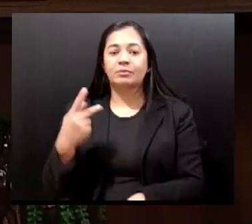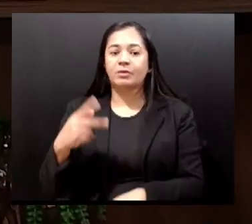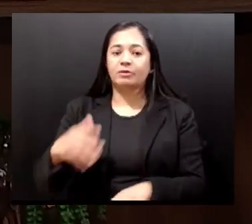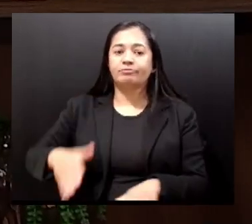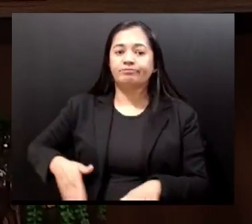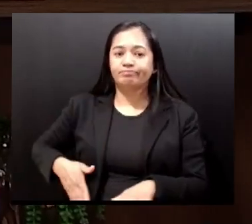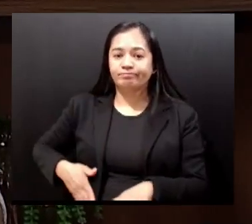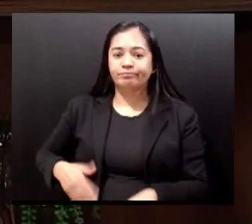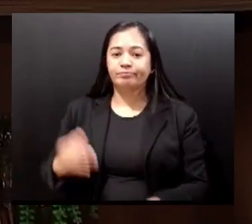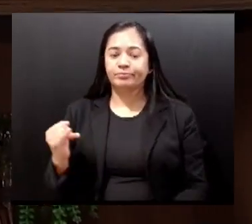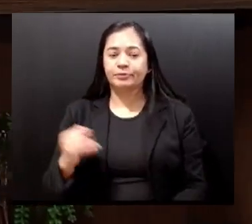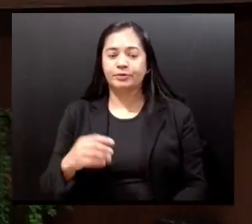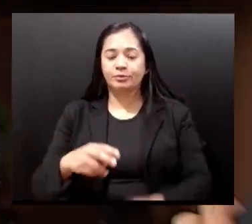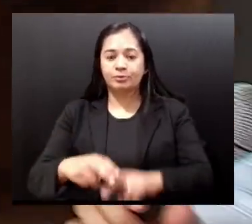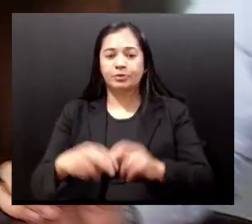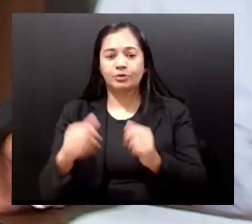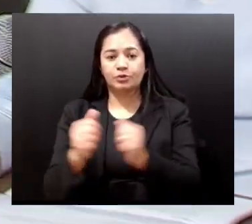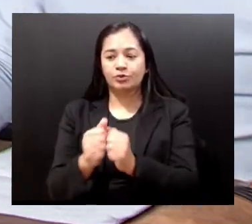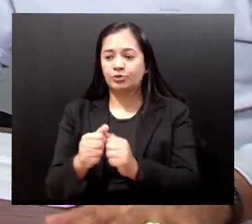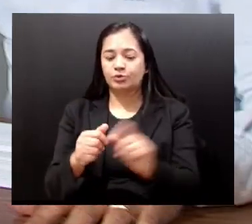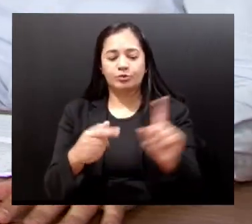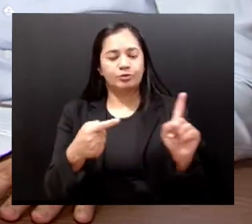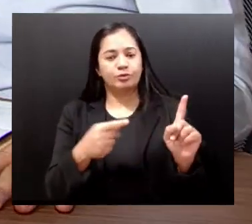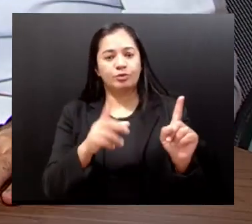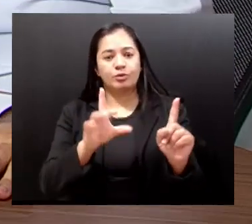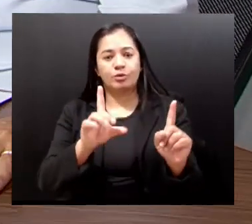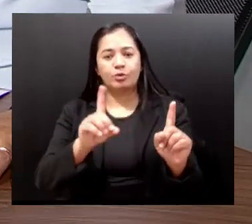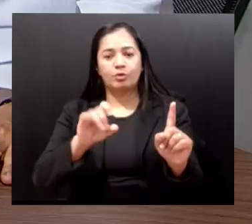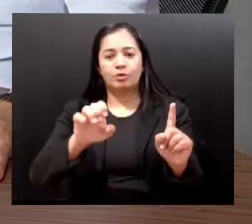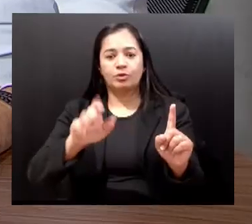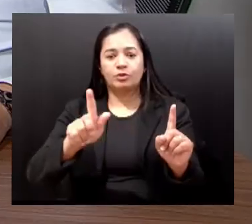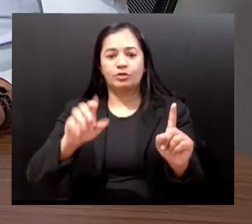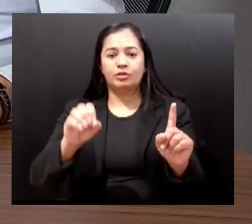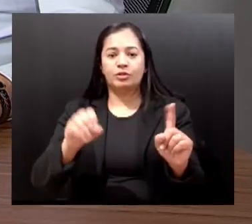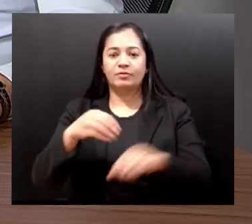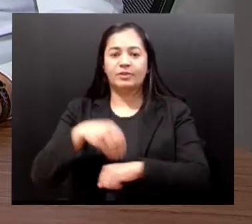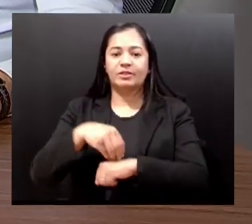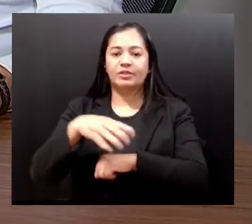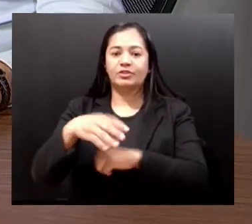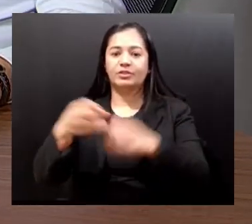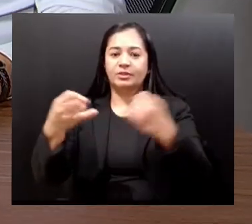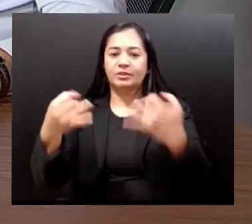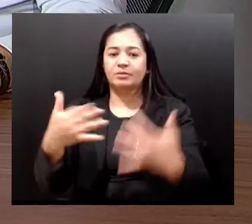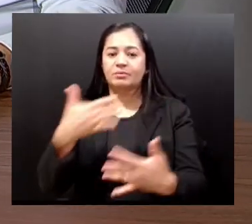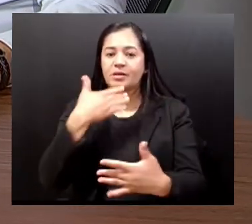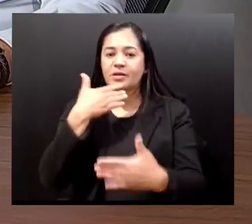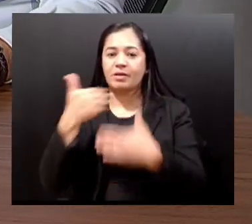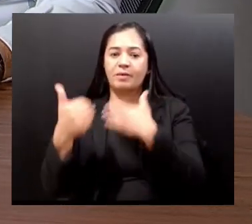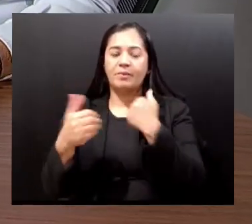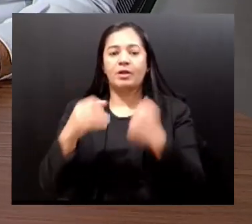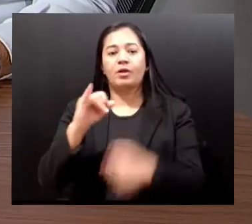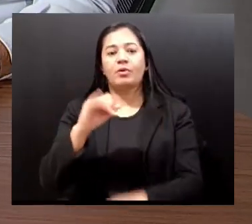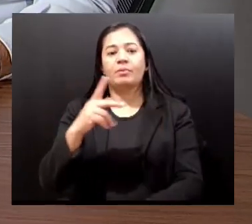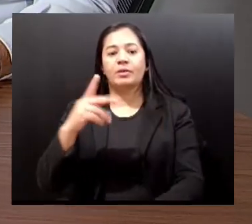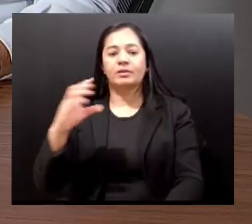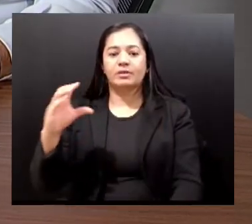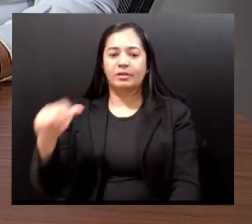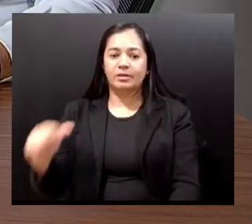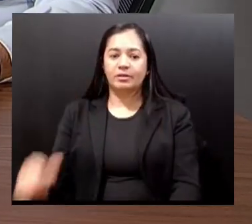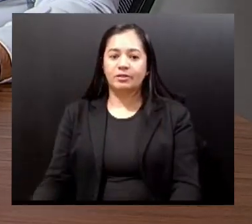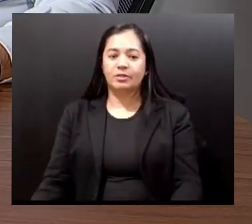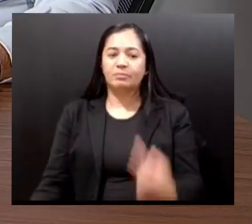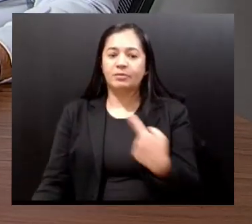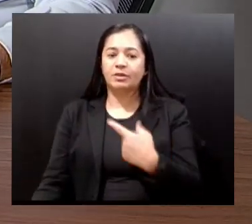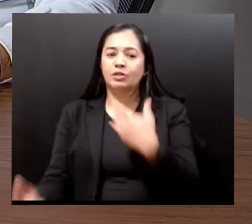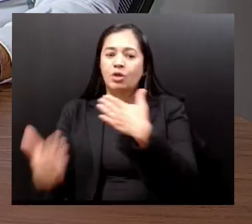com o economista Diego Ramiro, que vai te dar dicas e explicar melhor sobre o IPCA. Diego, para a gente começar, o que é o IPCA